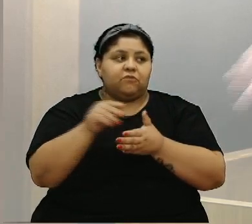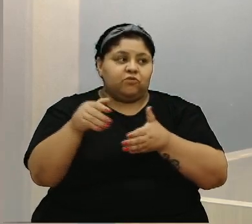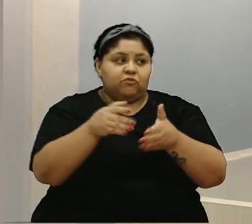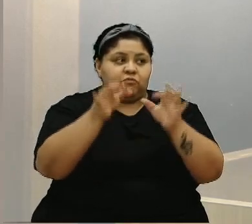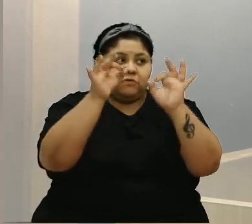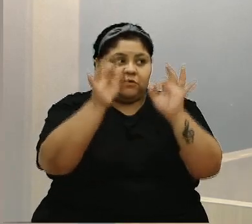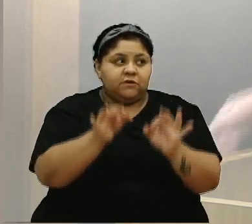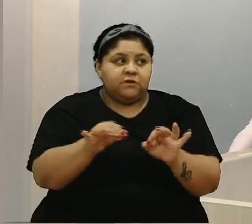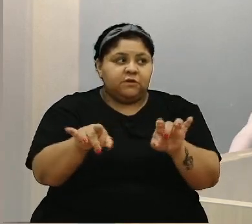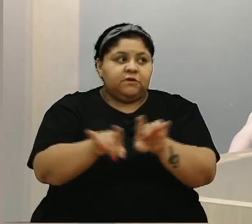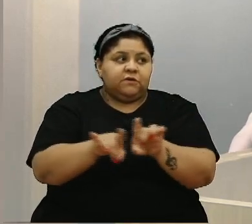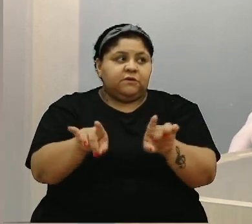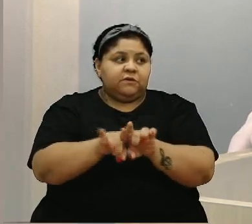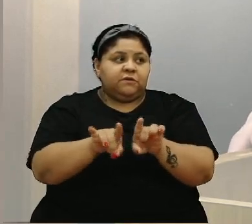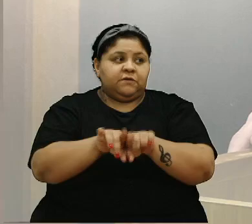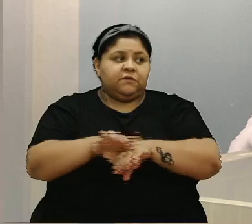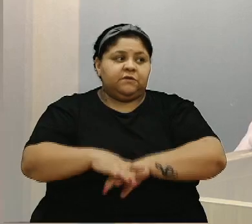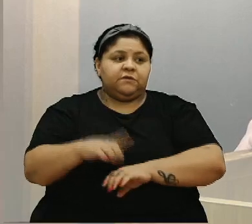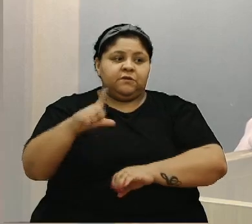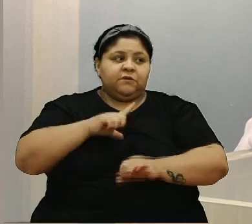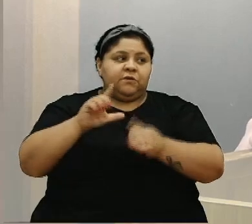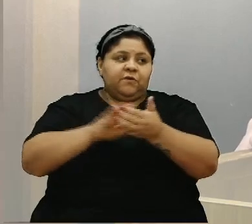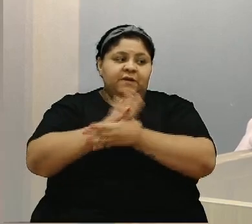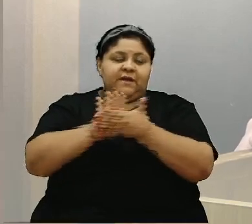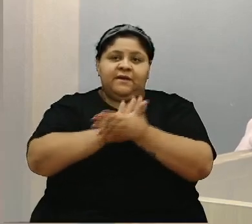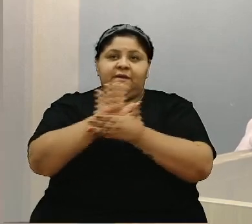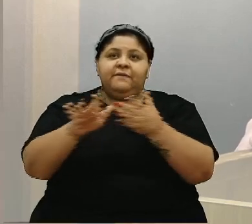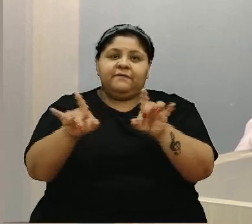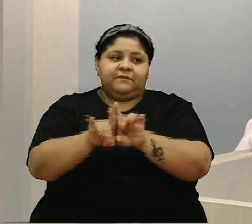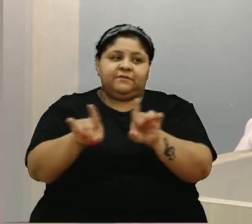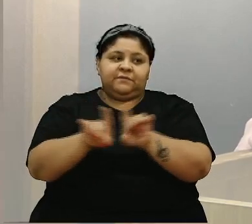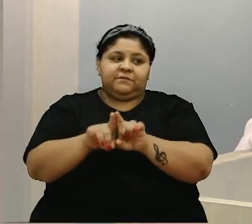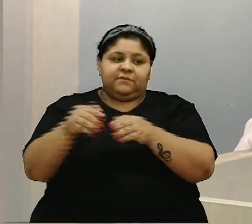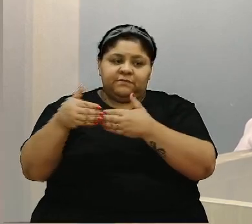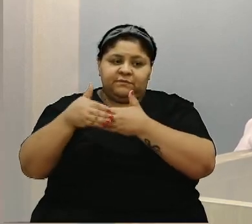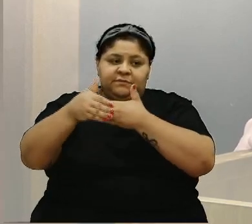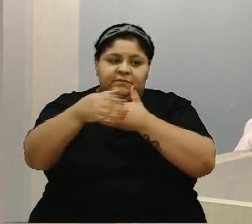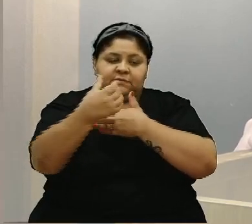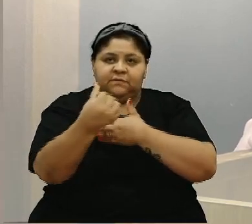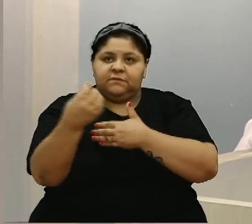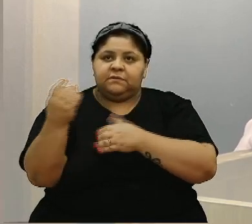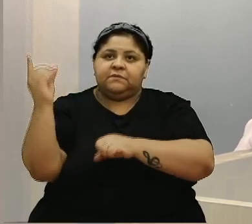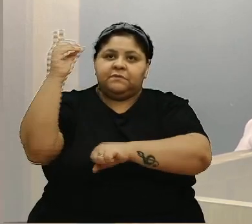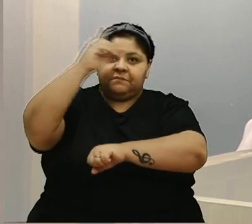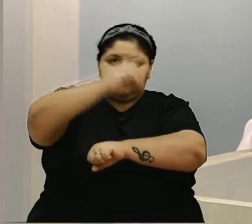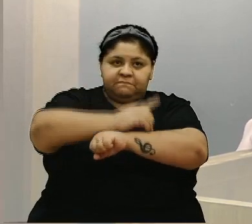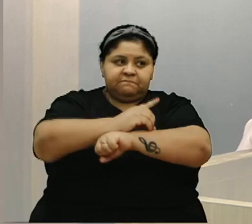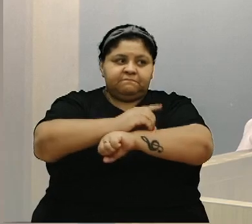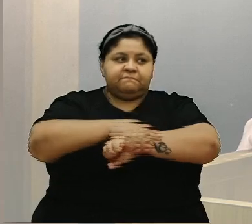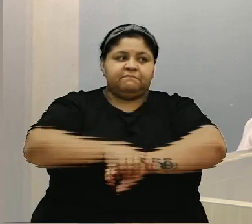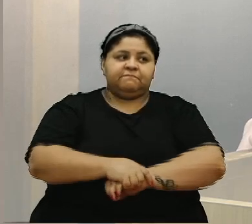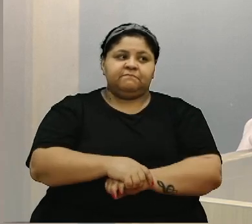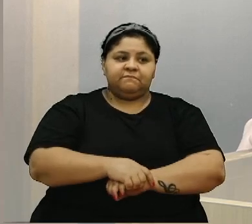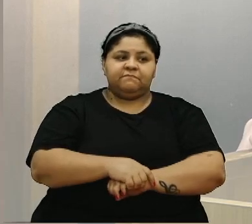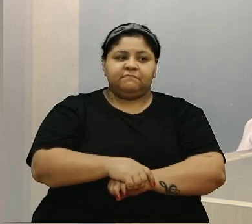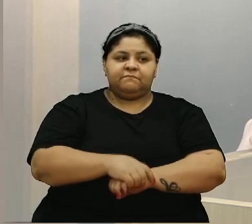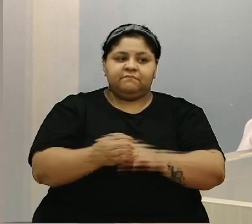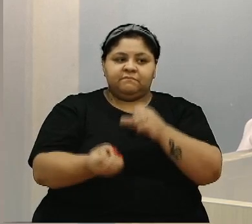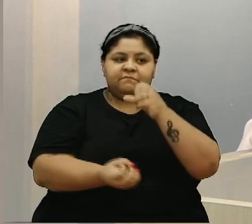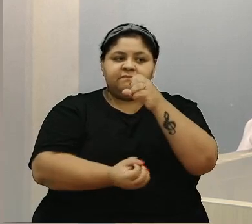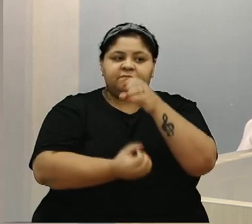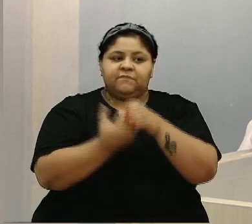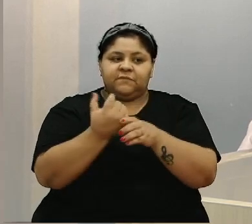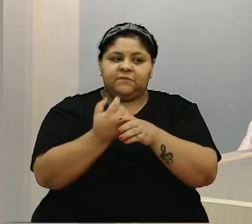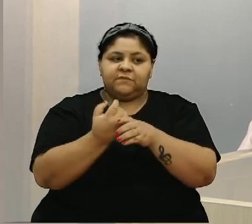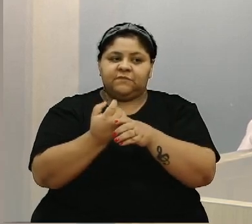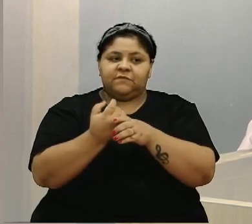tá, bem certinha, não teve nada de desvios, tá. Durante 60 dias... criaram inverdades,